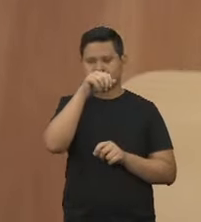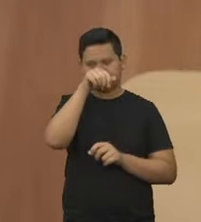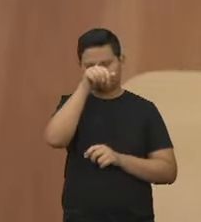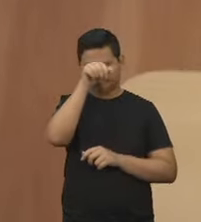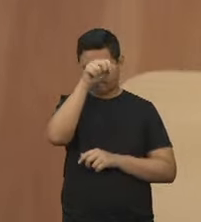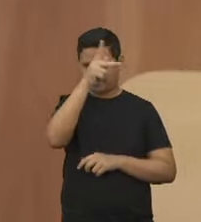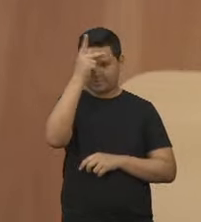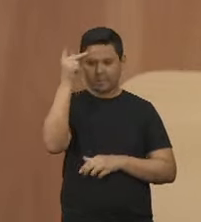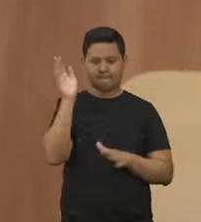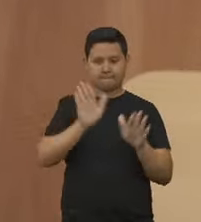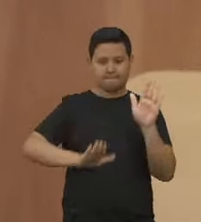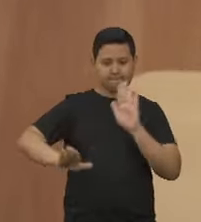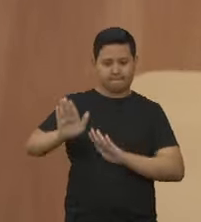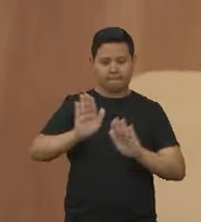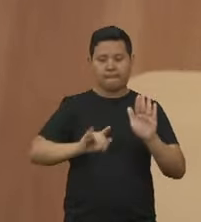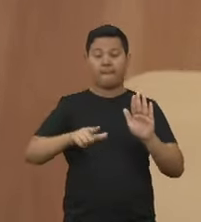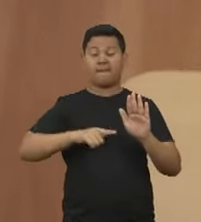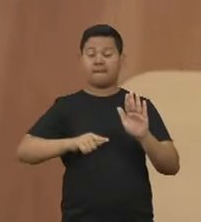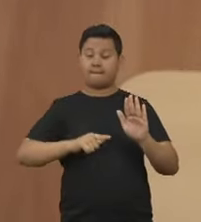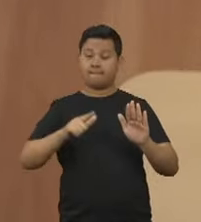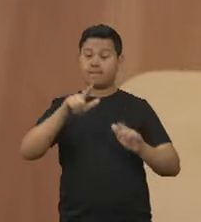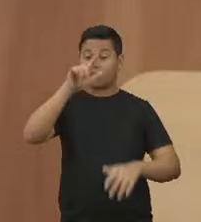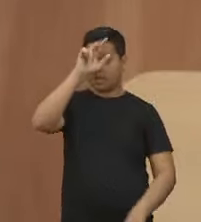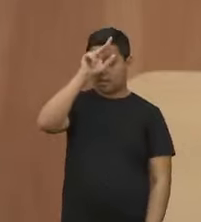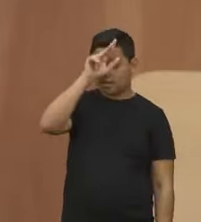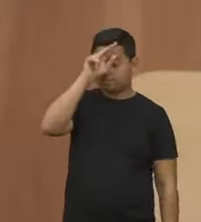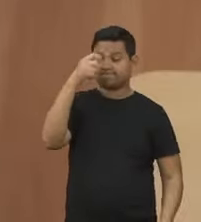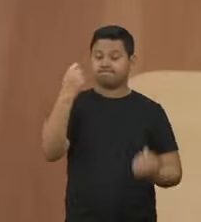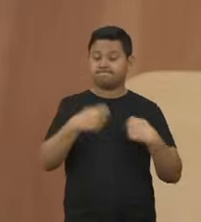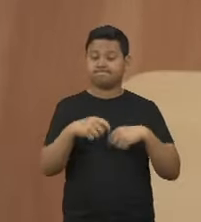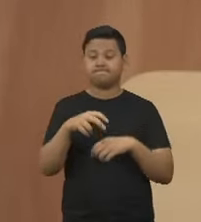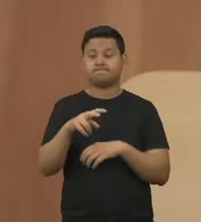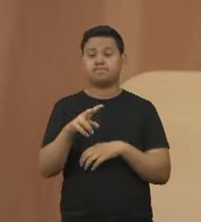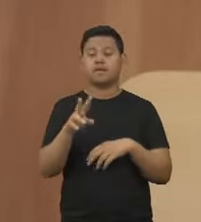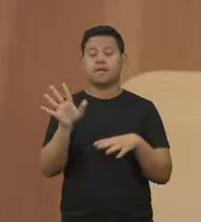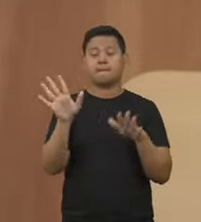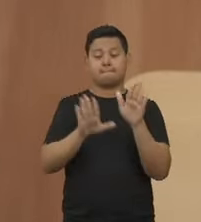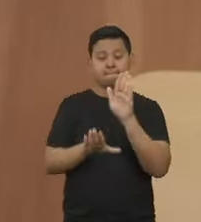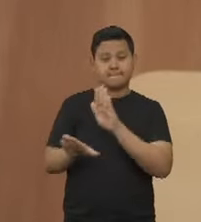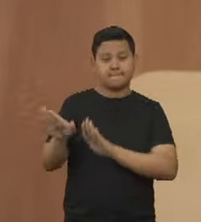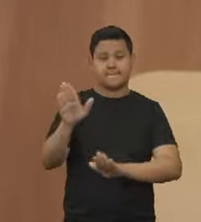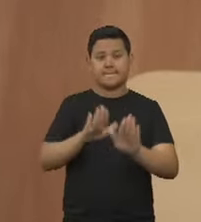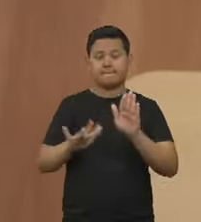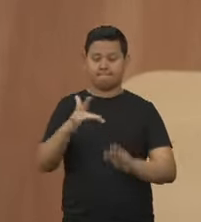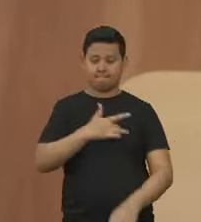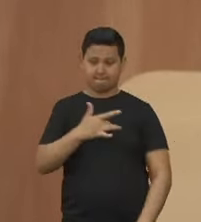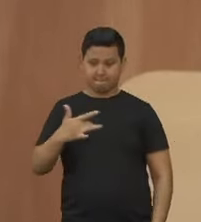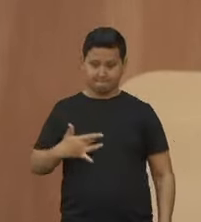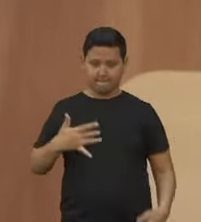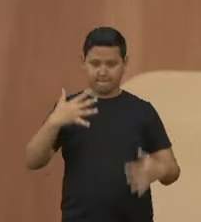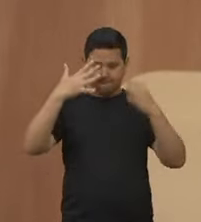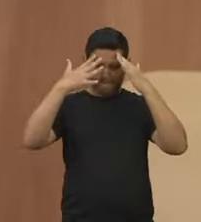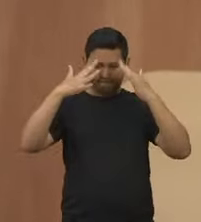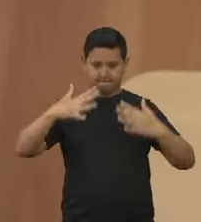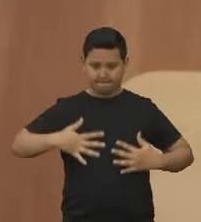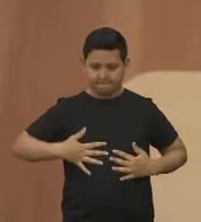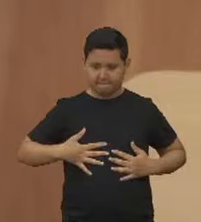que cuidam, que têm cavalo, elas têm que preservar a saúde física, a saúde